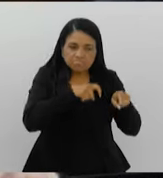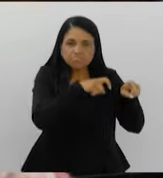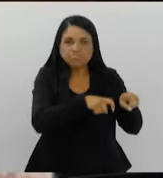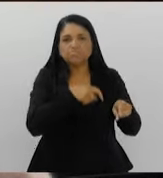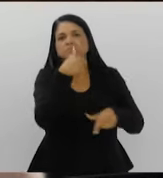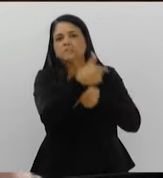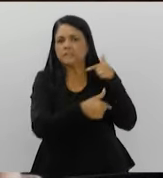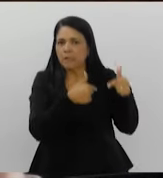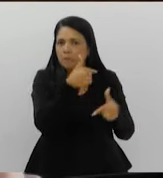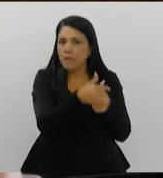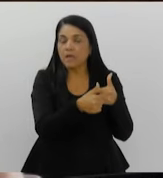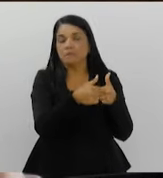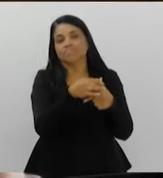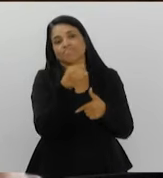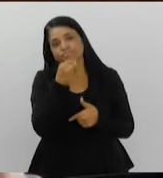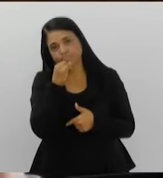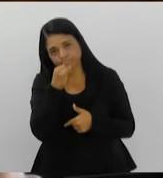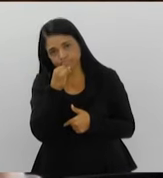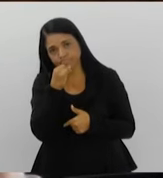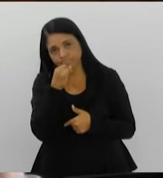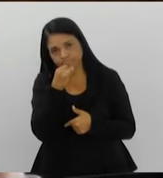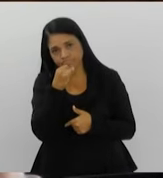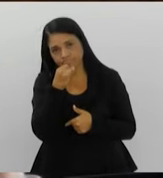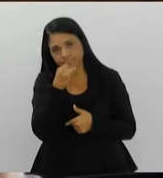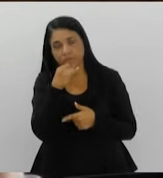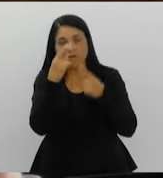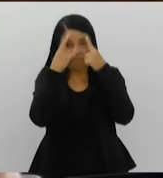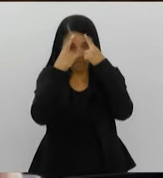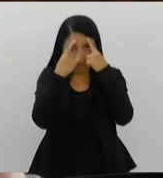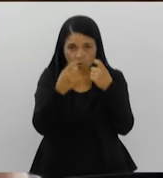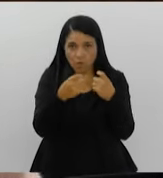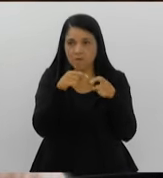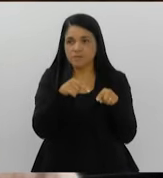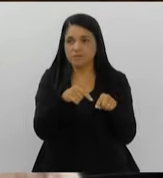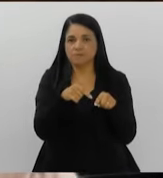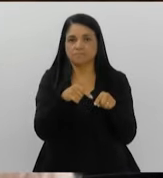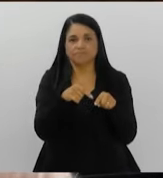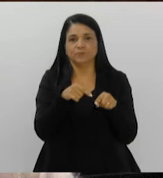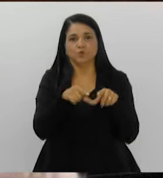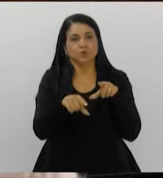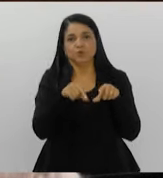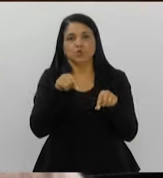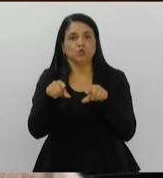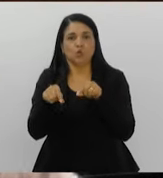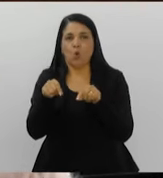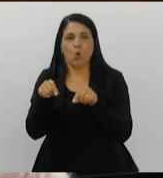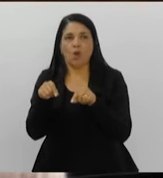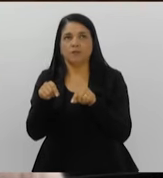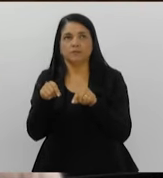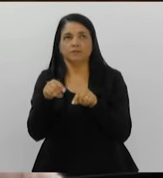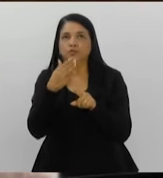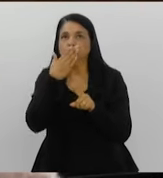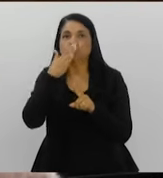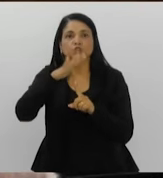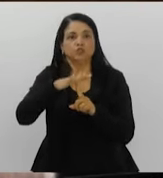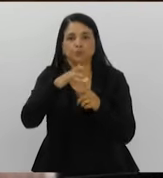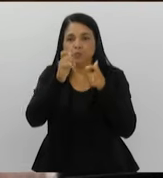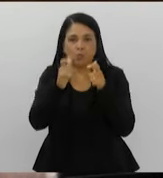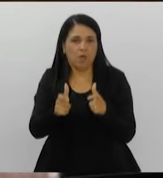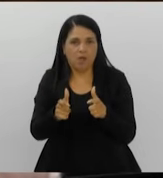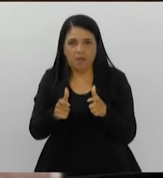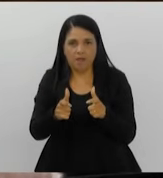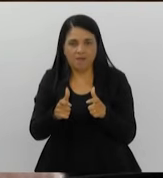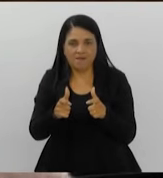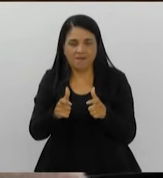trabalha e que, infelizmente, a violência ela não está escolhendo mais nenhum tipo de local.